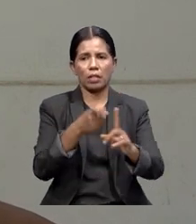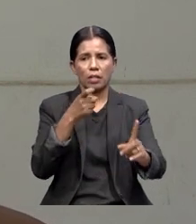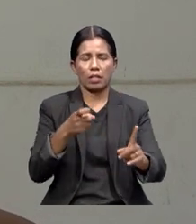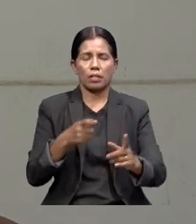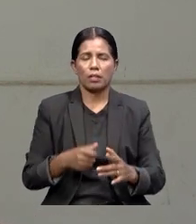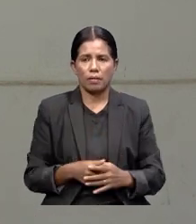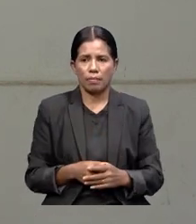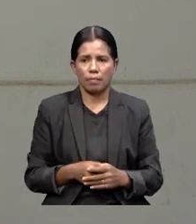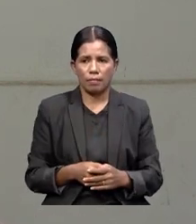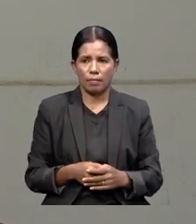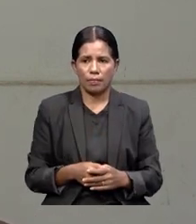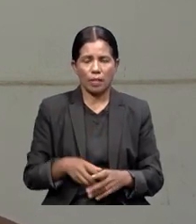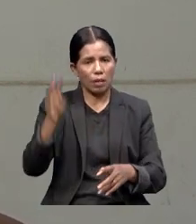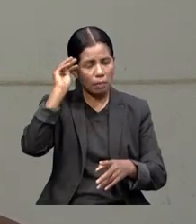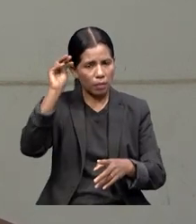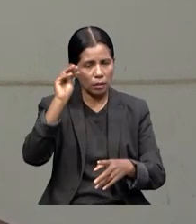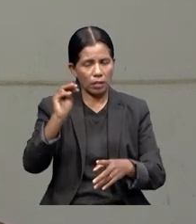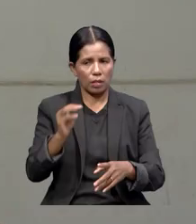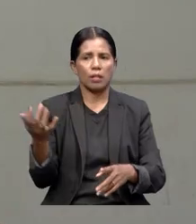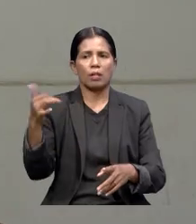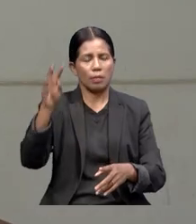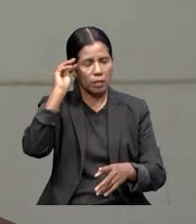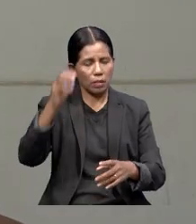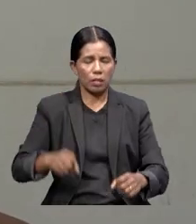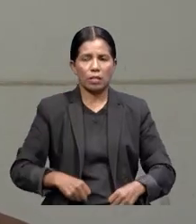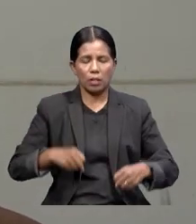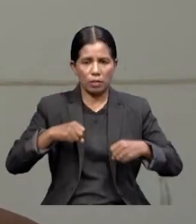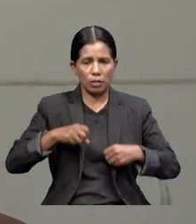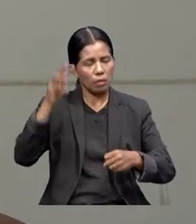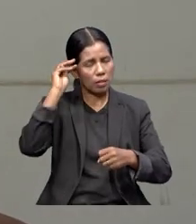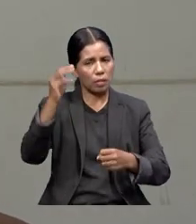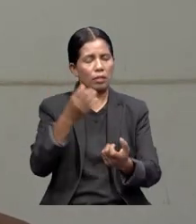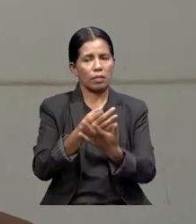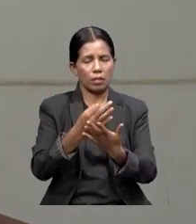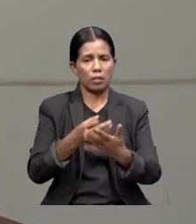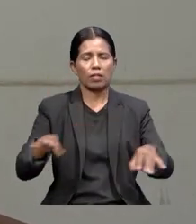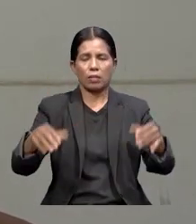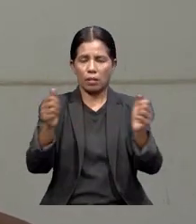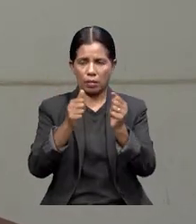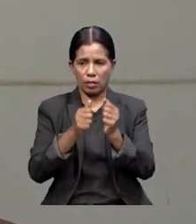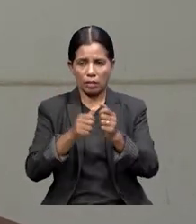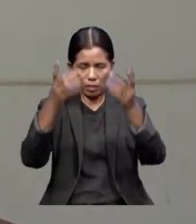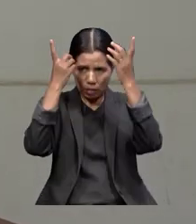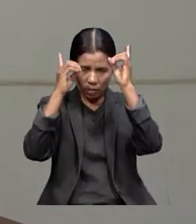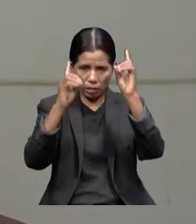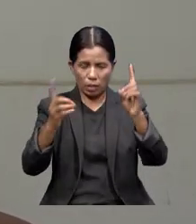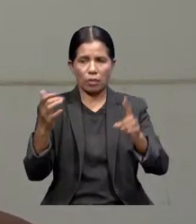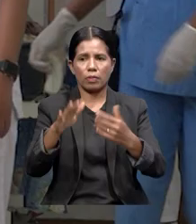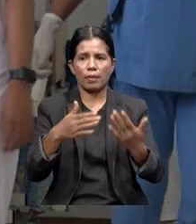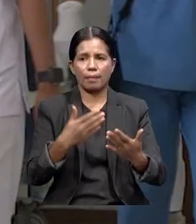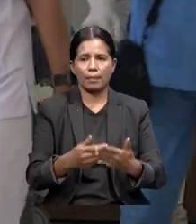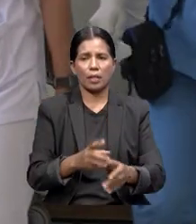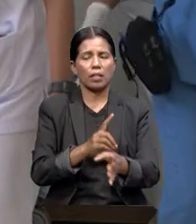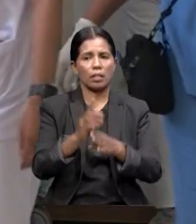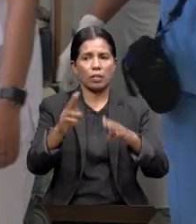gusti. Ministério não vem cá, Ministério Saúde ou Ministério das Finanças, ou Ministério também mais relevante ou decisão será. Antes né,